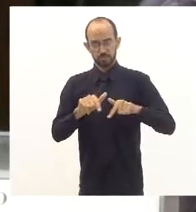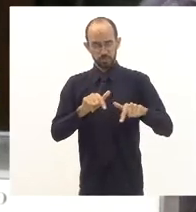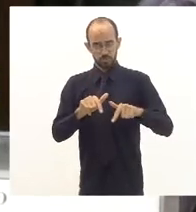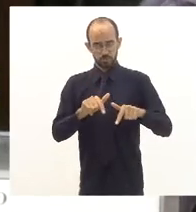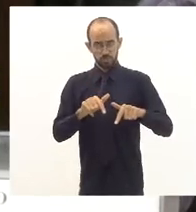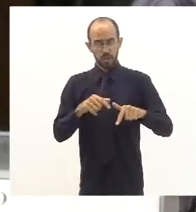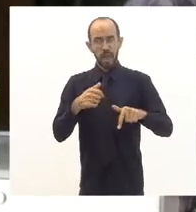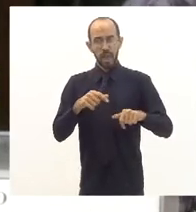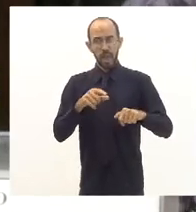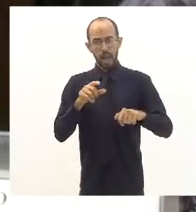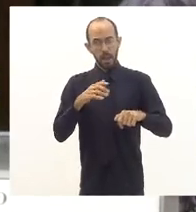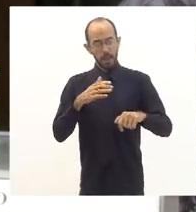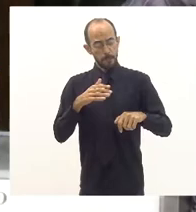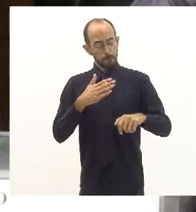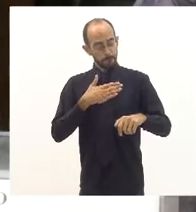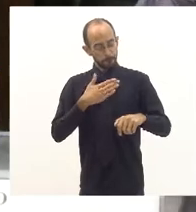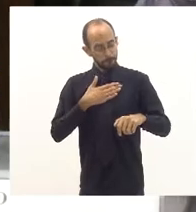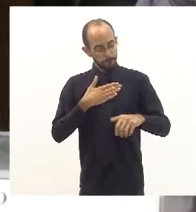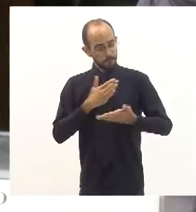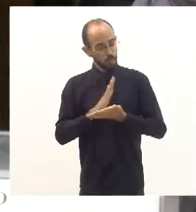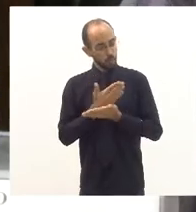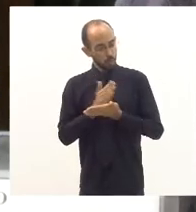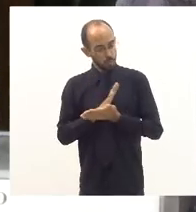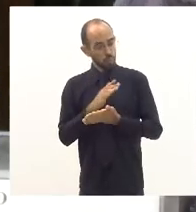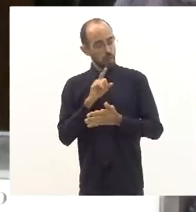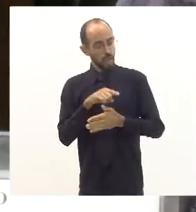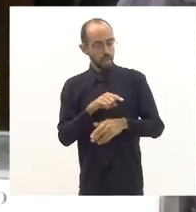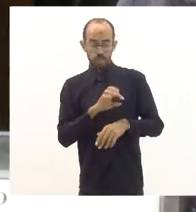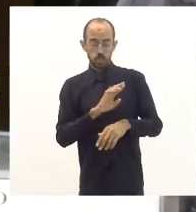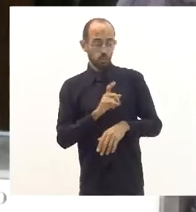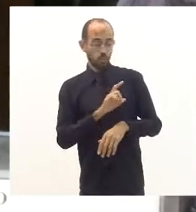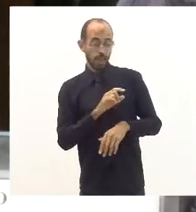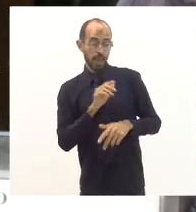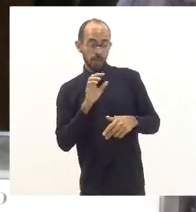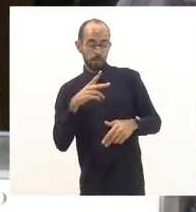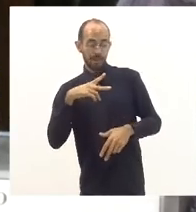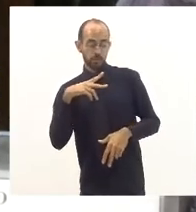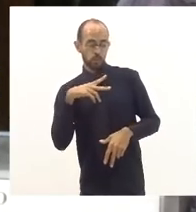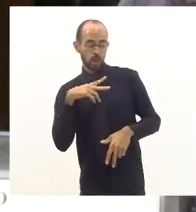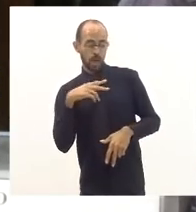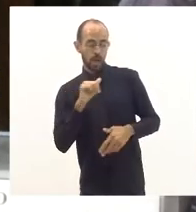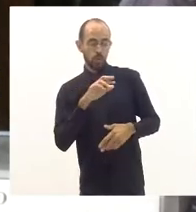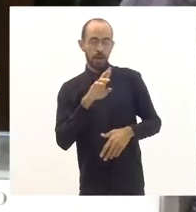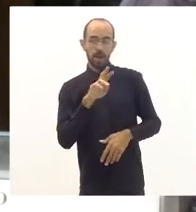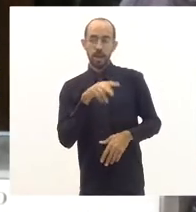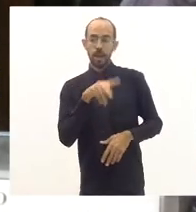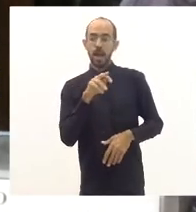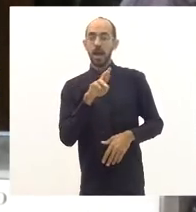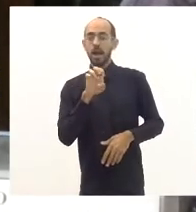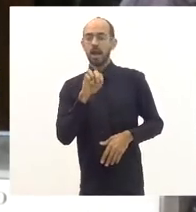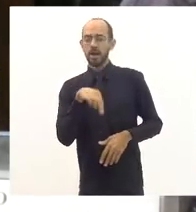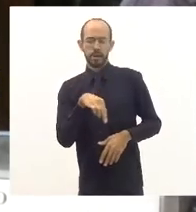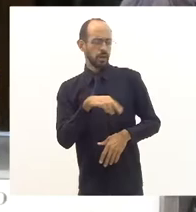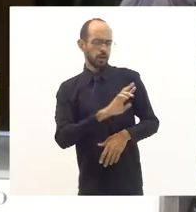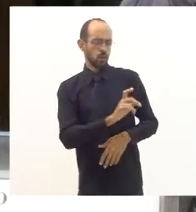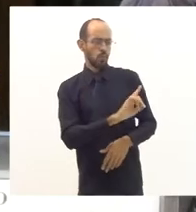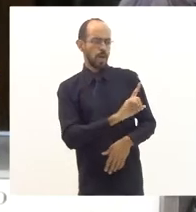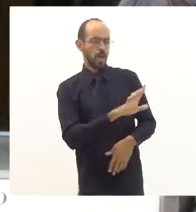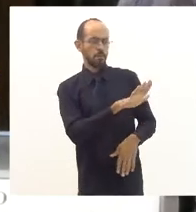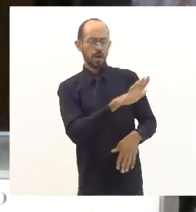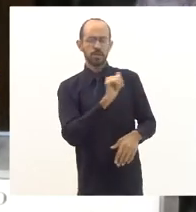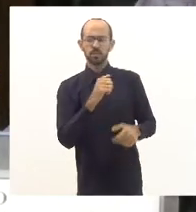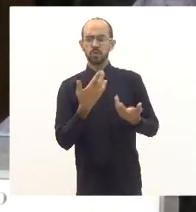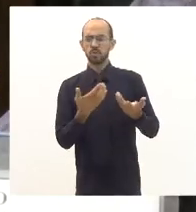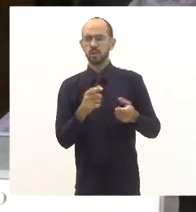insatisfação, e não é com os técnicos, não é com você, Karen, mas com a dinâmica que na Secretaria de